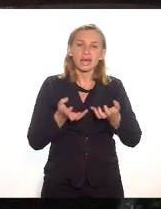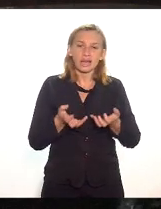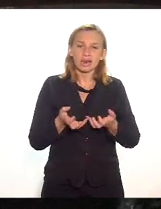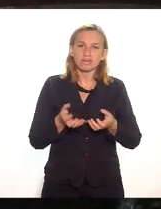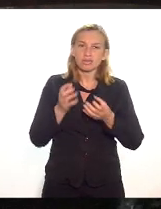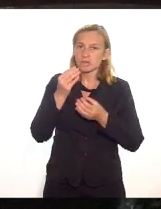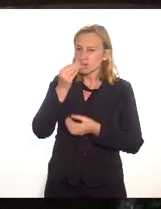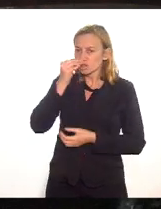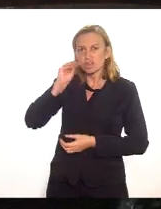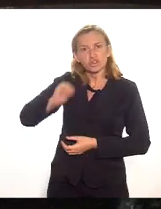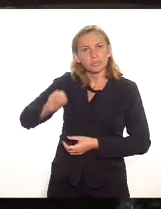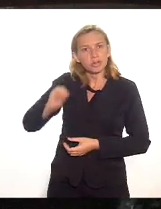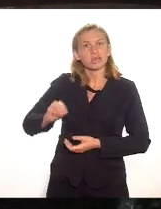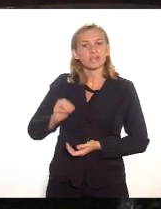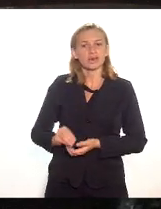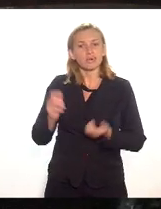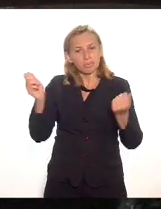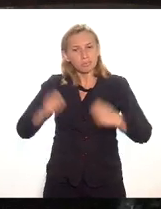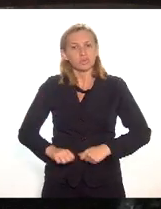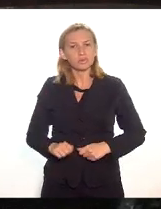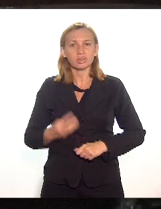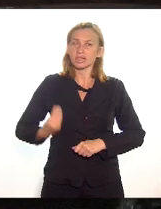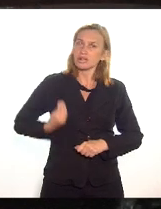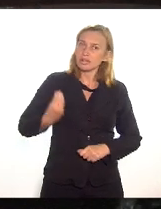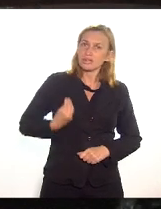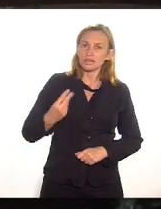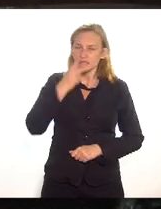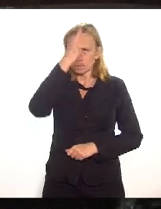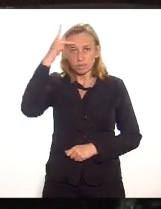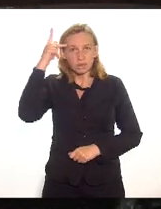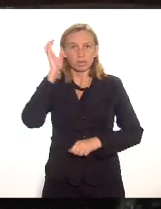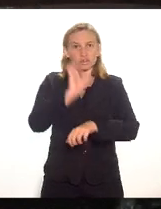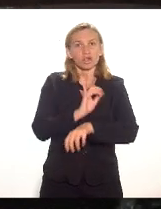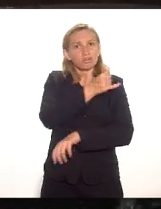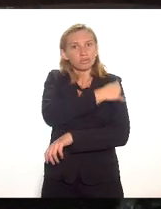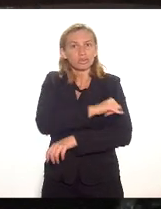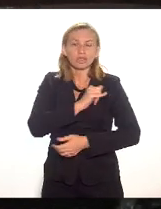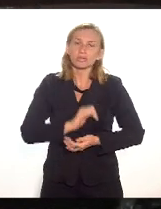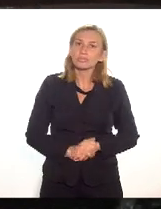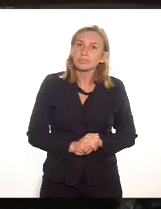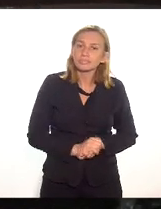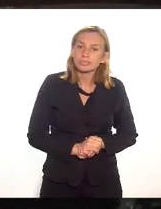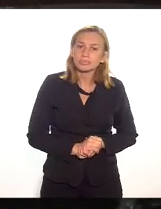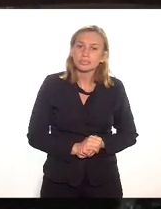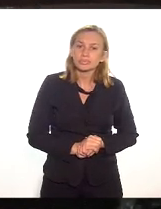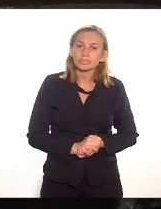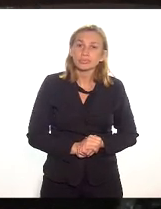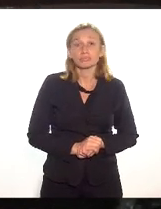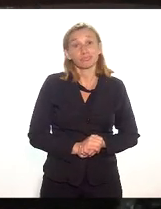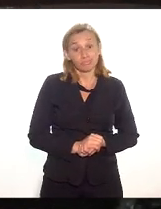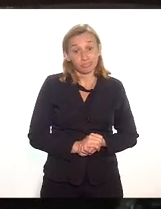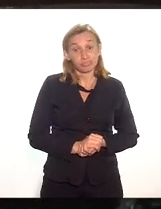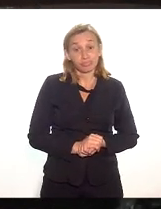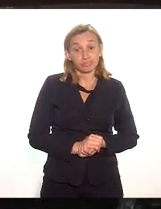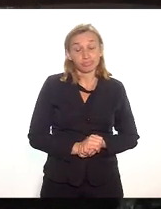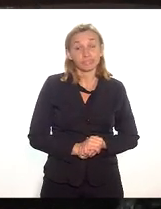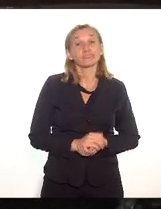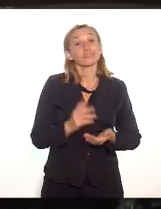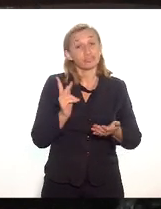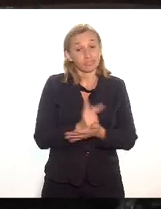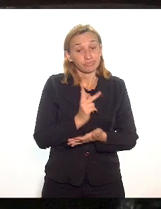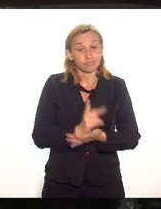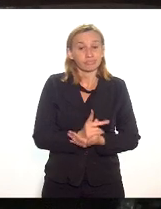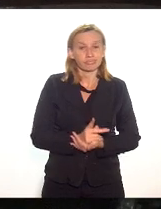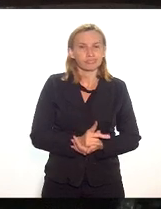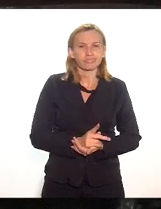negar a possibilidade da sobrevivência das pessoas do Estado do Rio de Janeiro com uma privatização cruel,